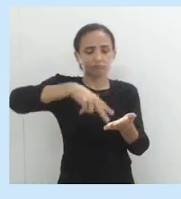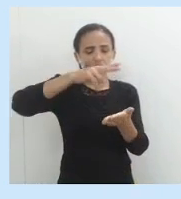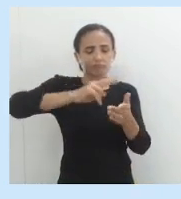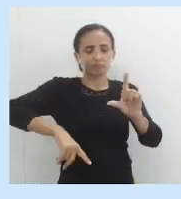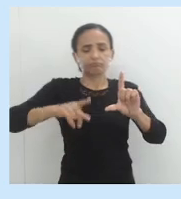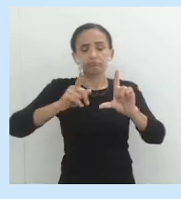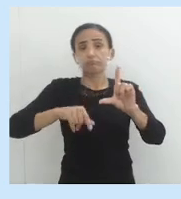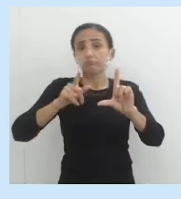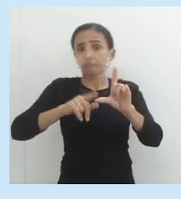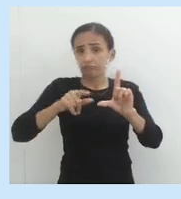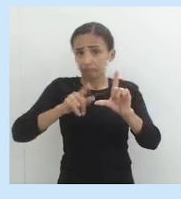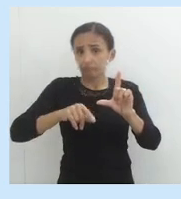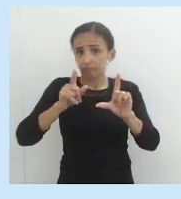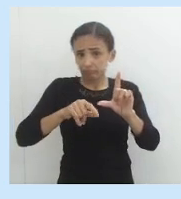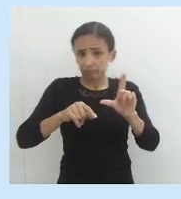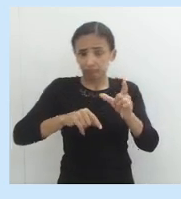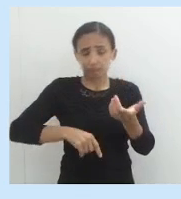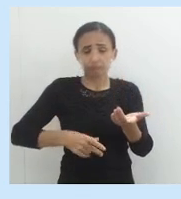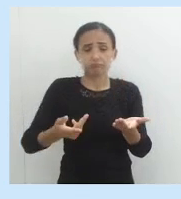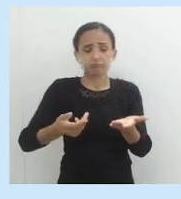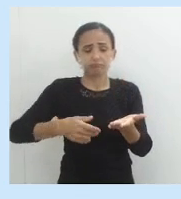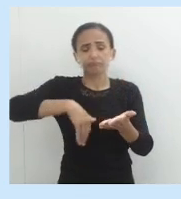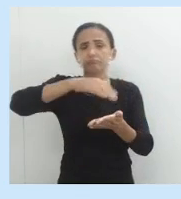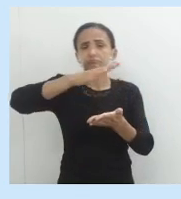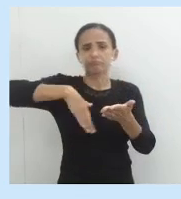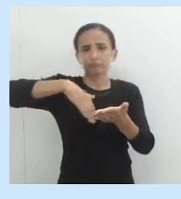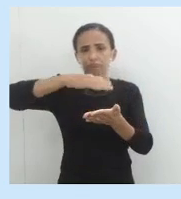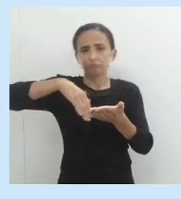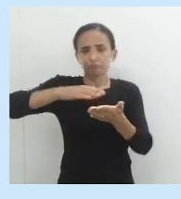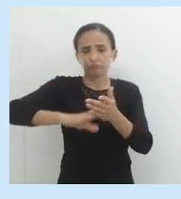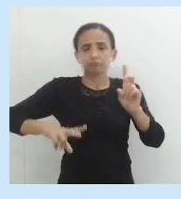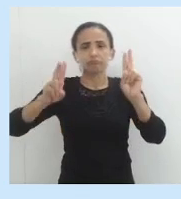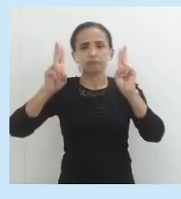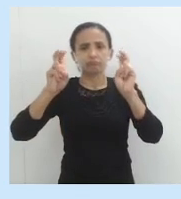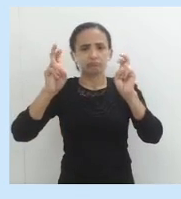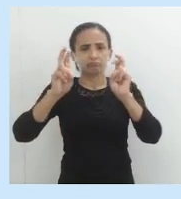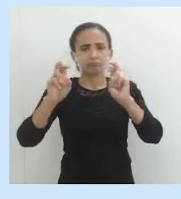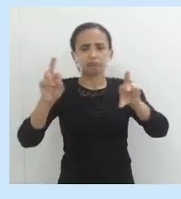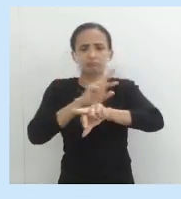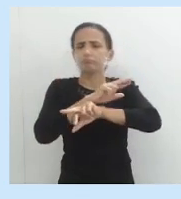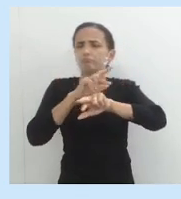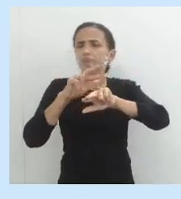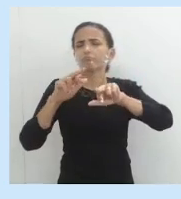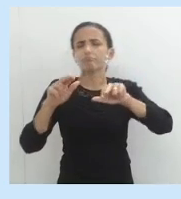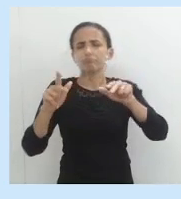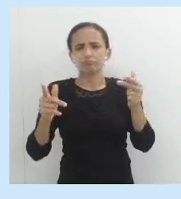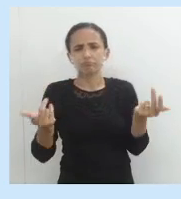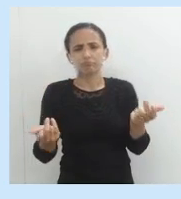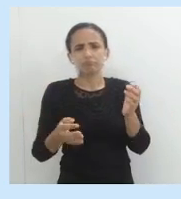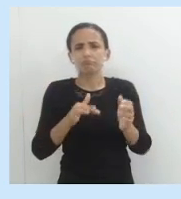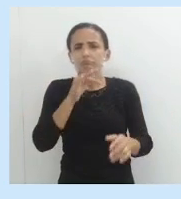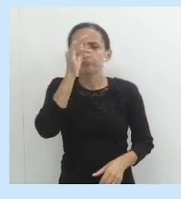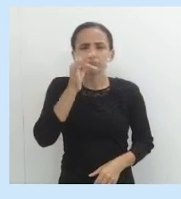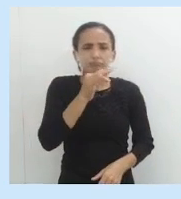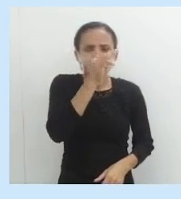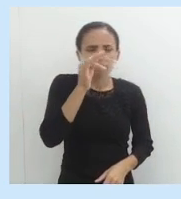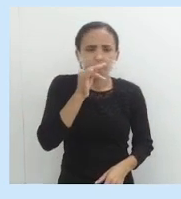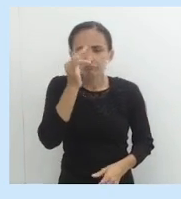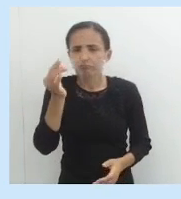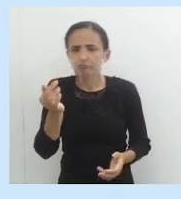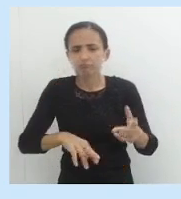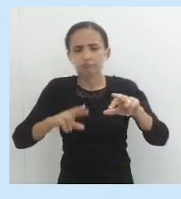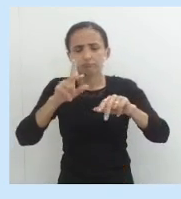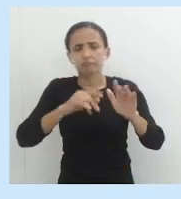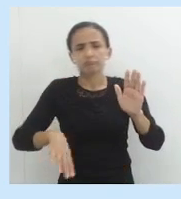letras capitais, né, com temas variados, né, temas florais, temas abstratos e